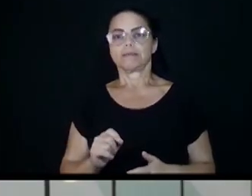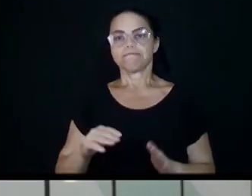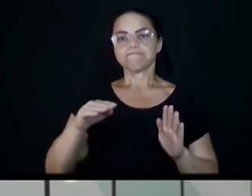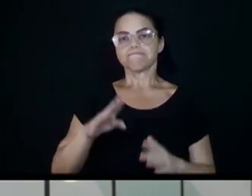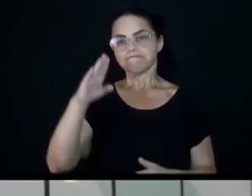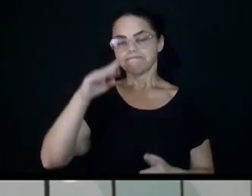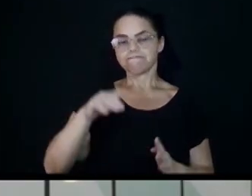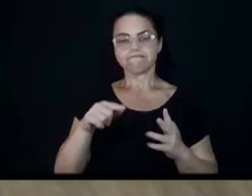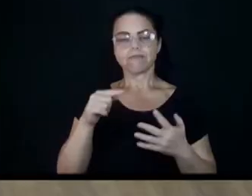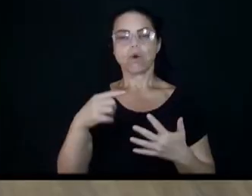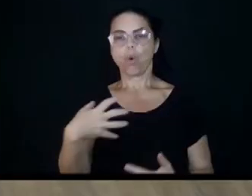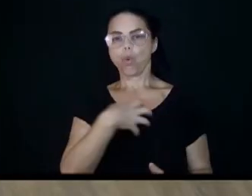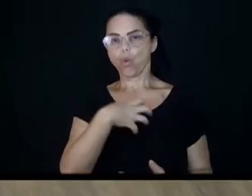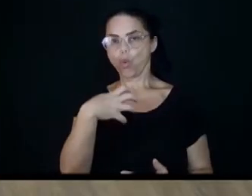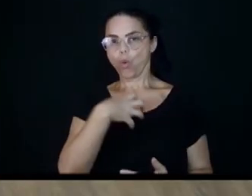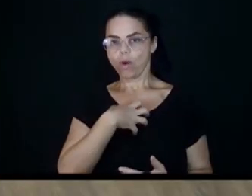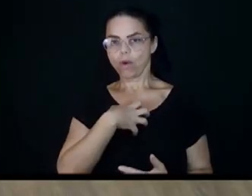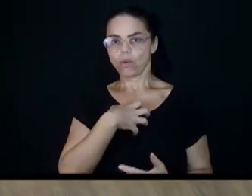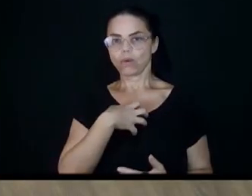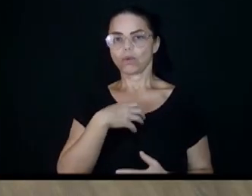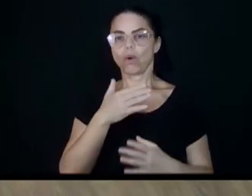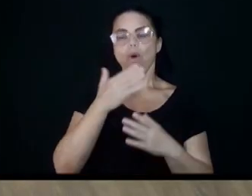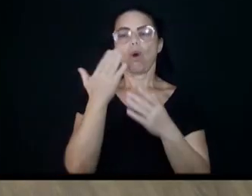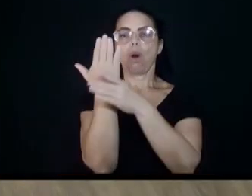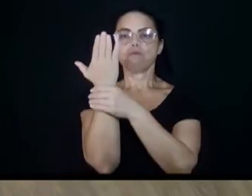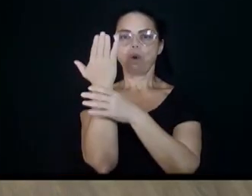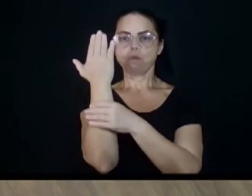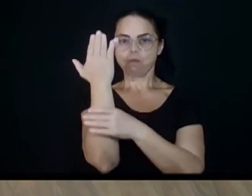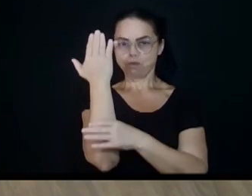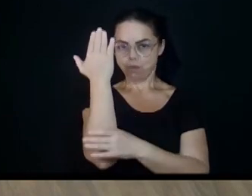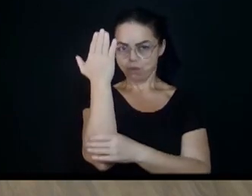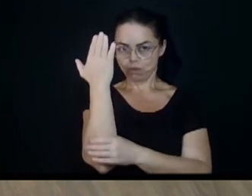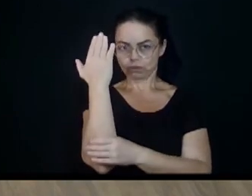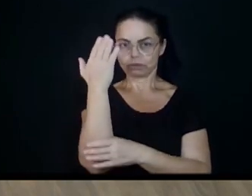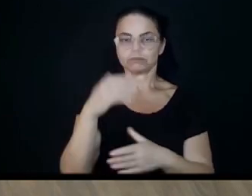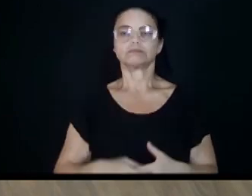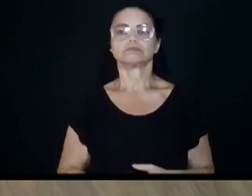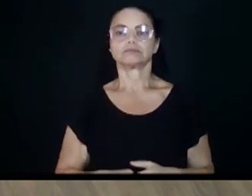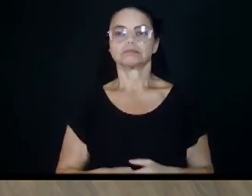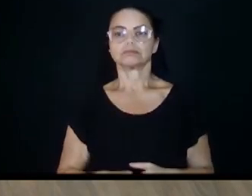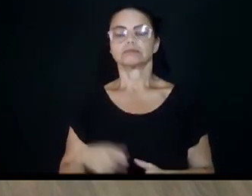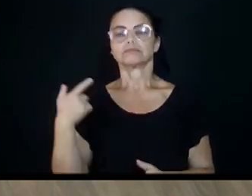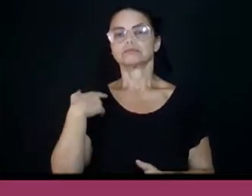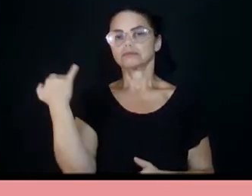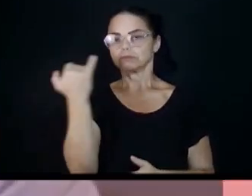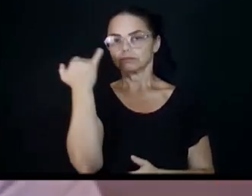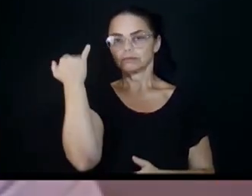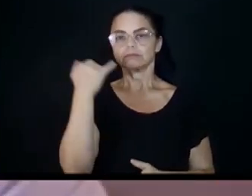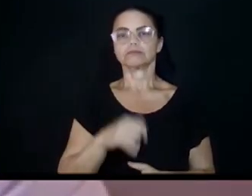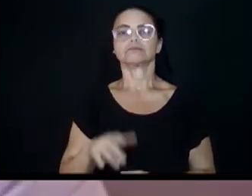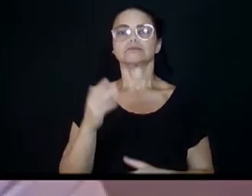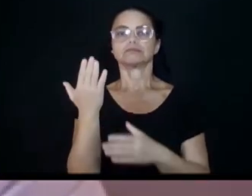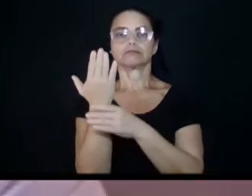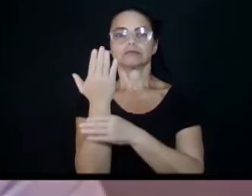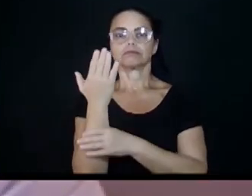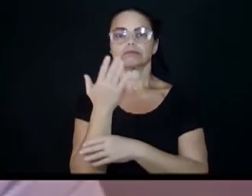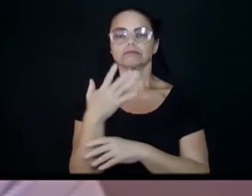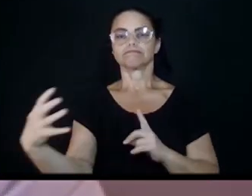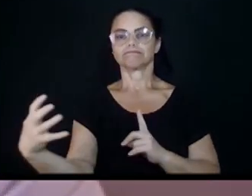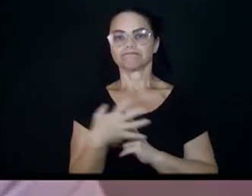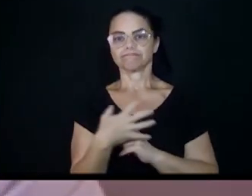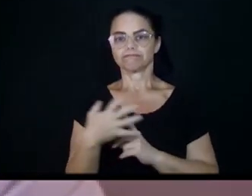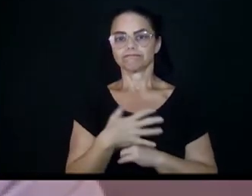sintomas do lúpus? É importante dizer que o lúpus é uma doença que acomete principalmente